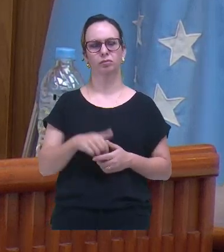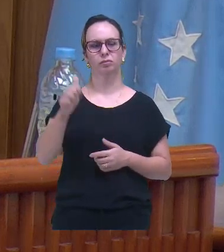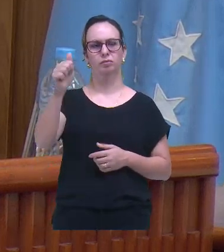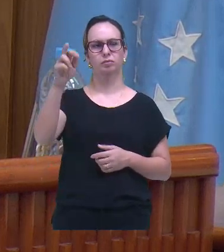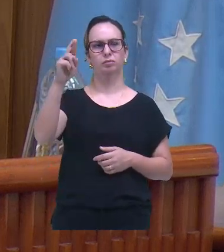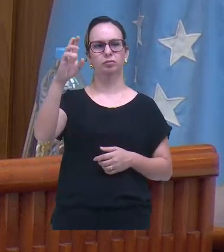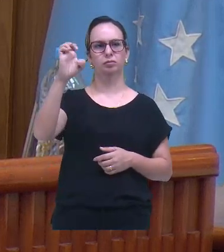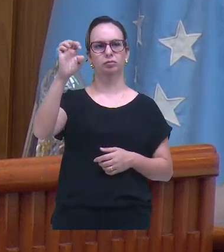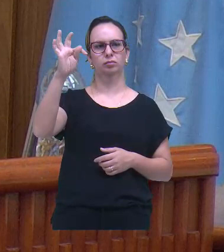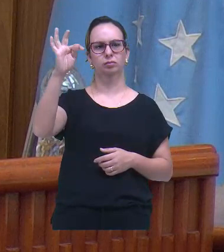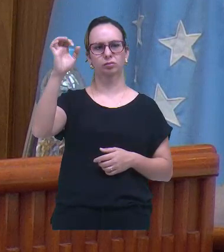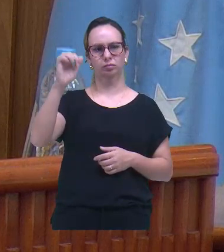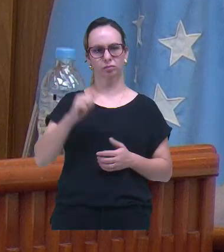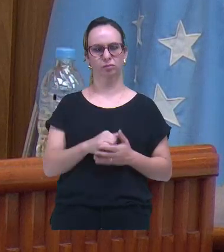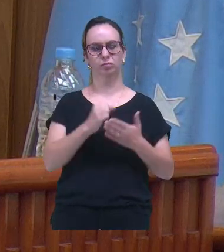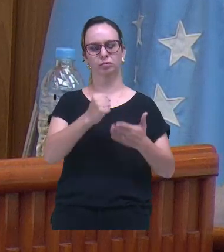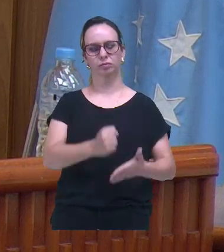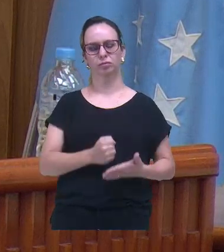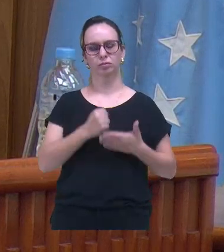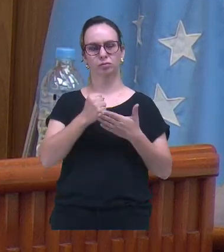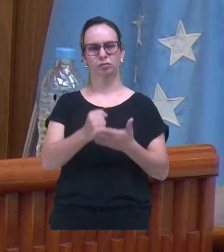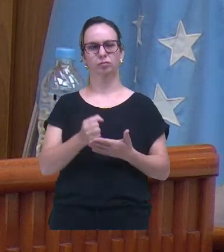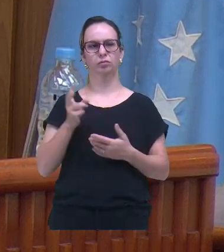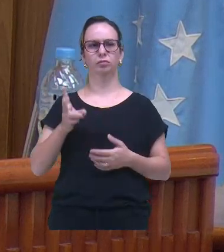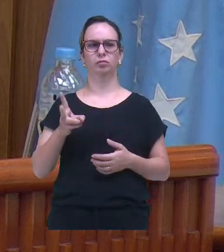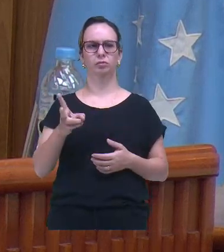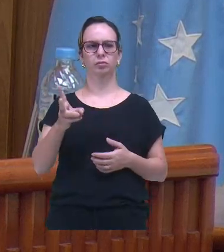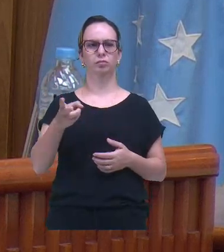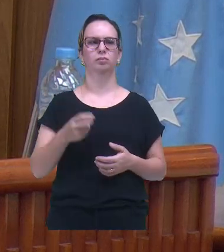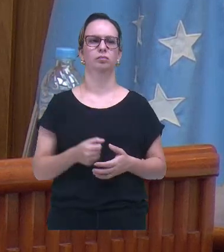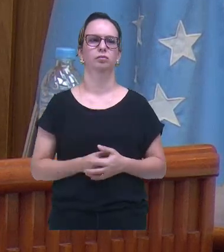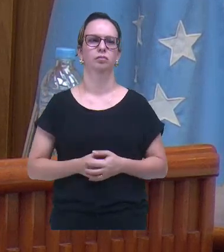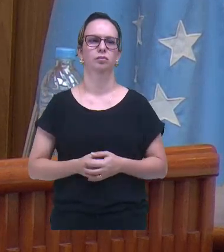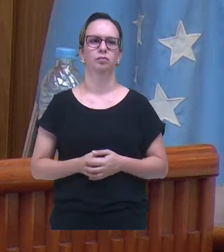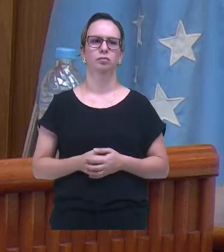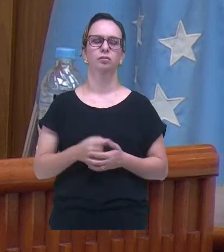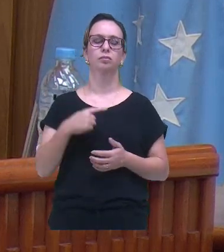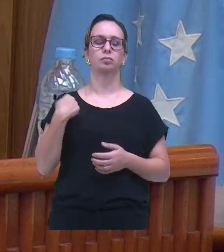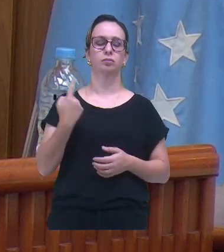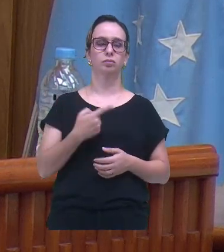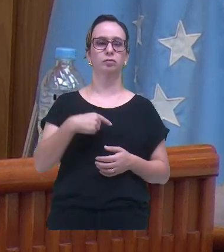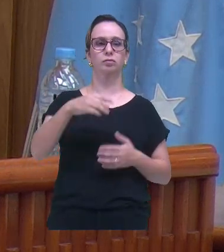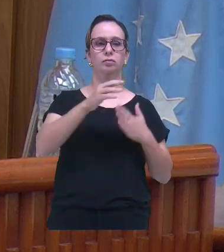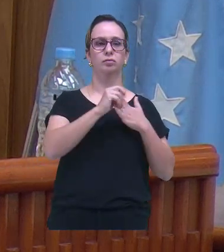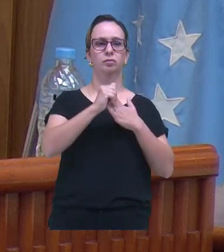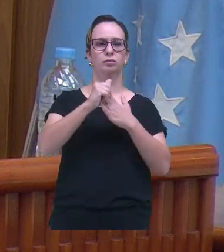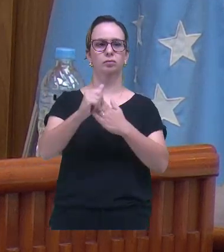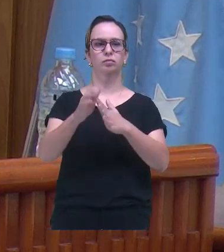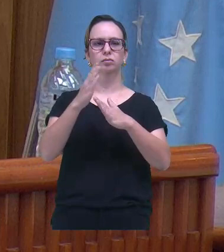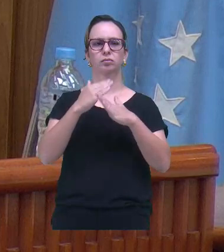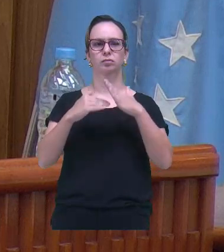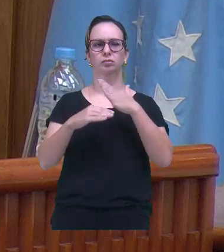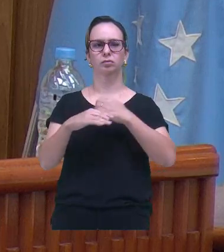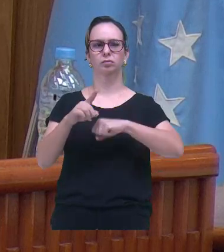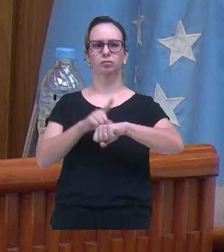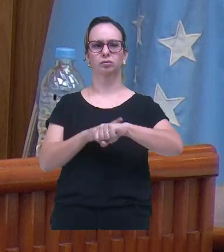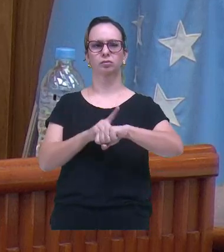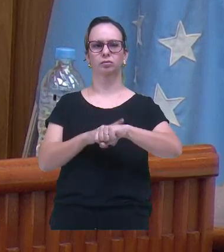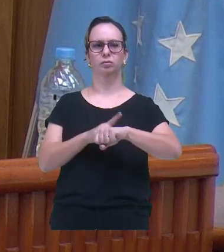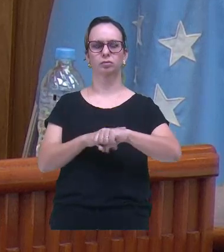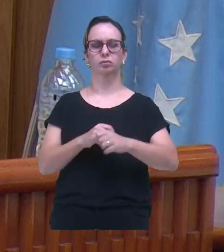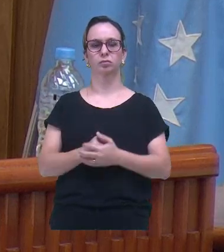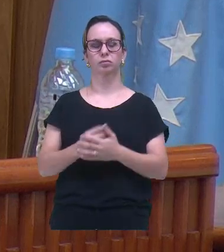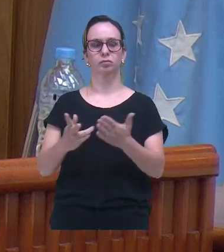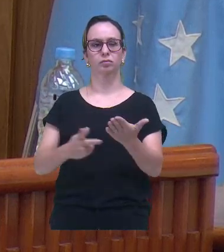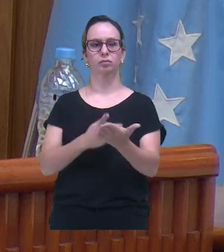apoiaram incondicionalmente e nos estimularam e nos estimulam em todo o tempo a lutar por uma saúde melhor